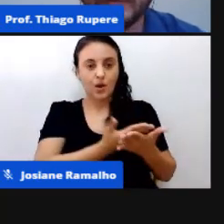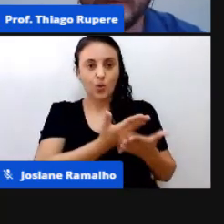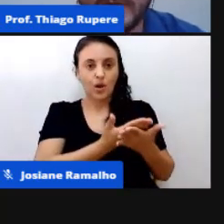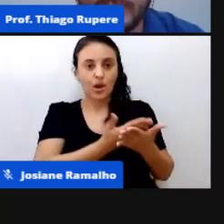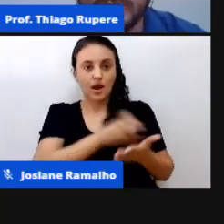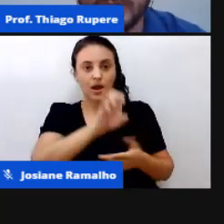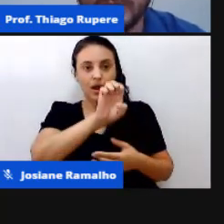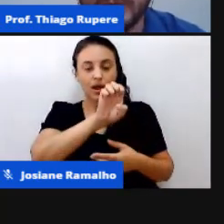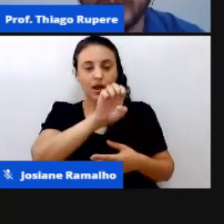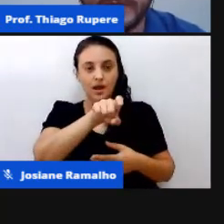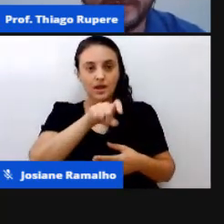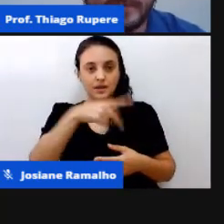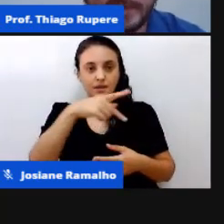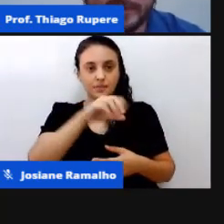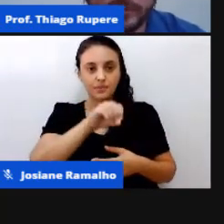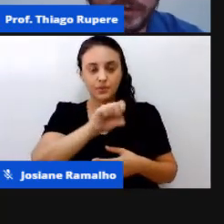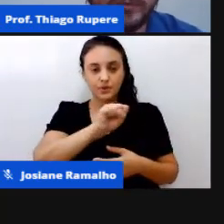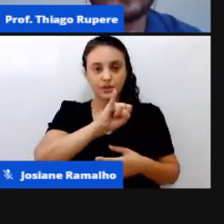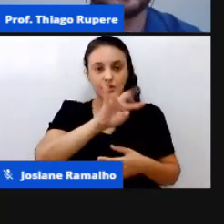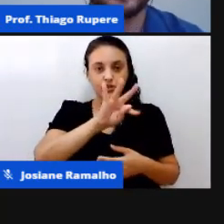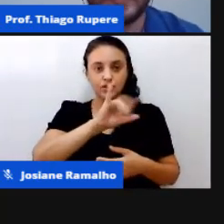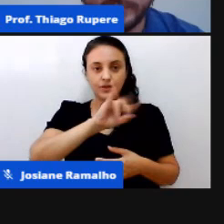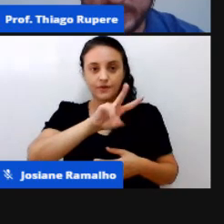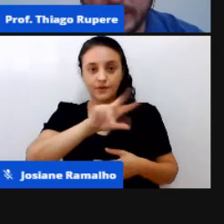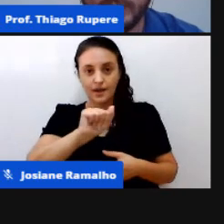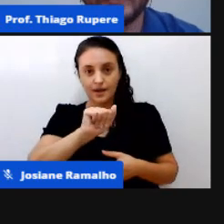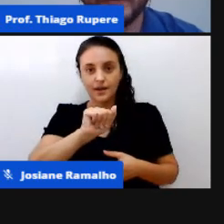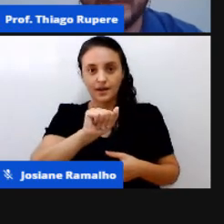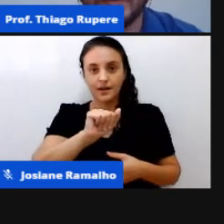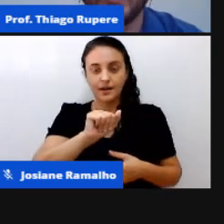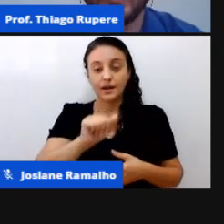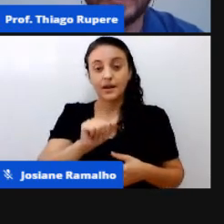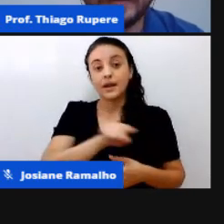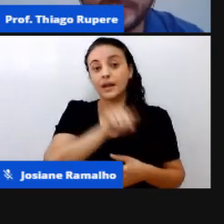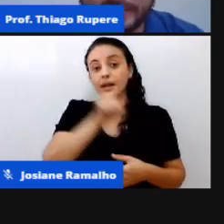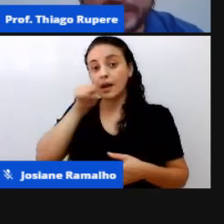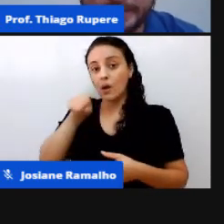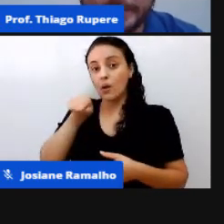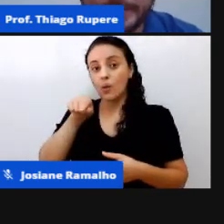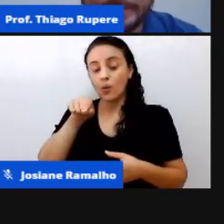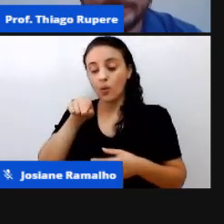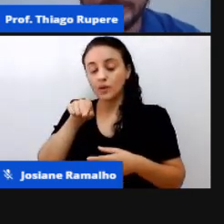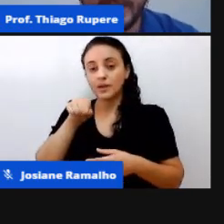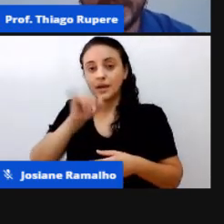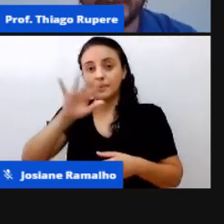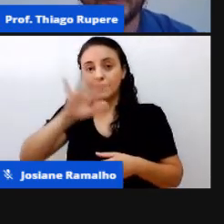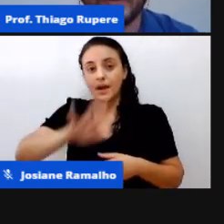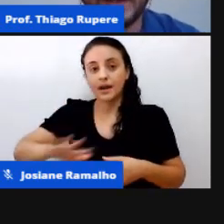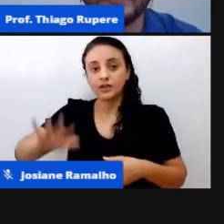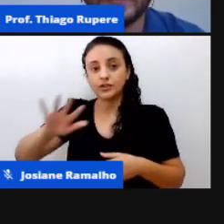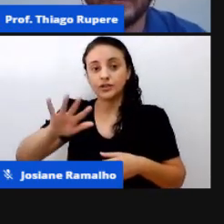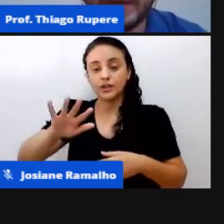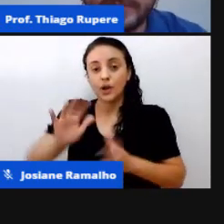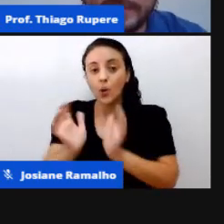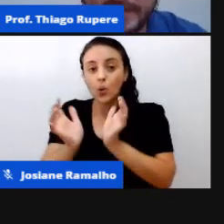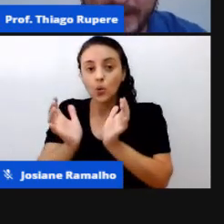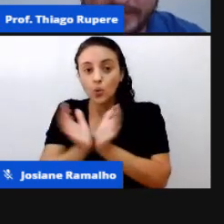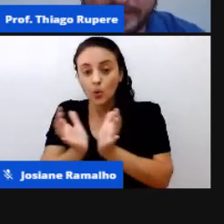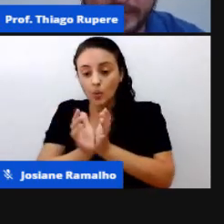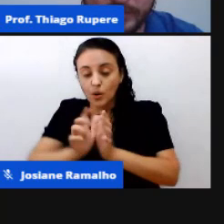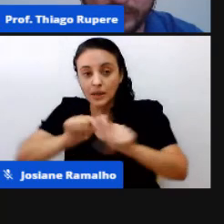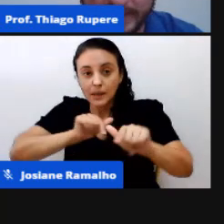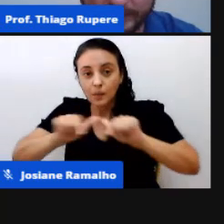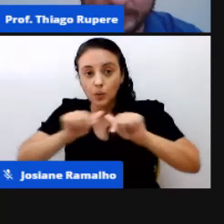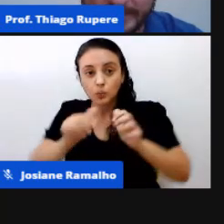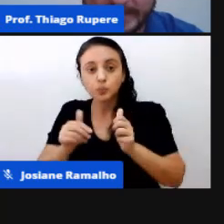a construção do conhecimento, a construção de algo de forma coletiva, mais focado na